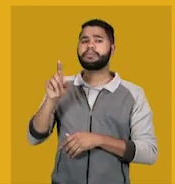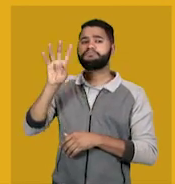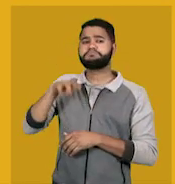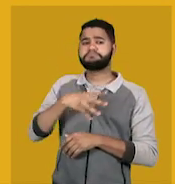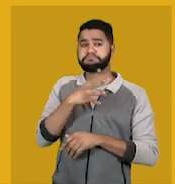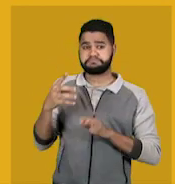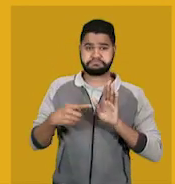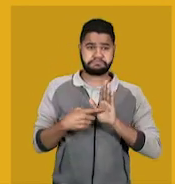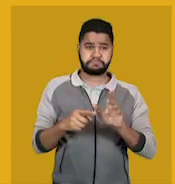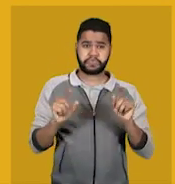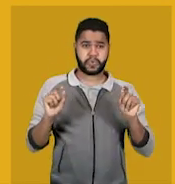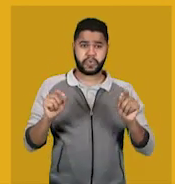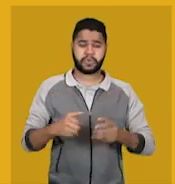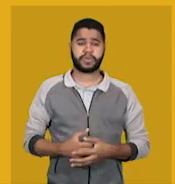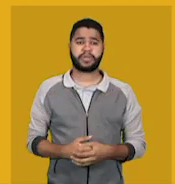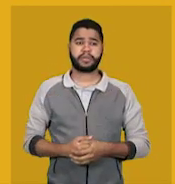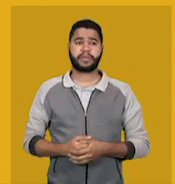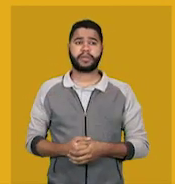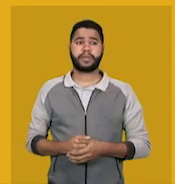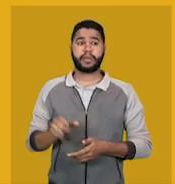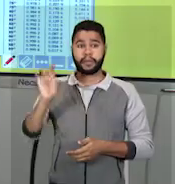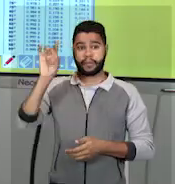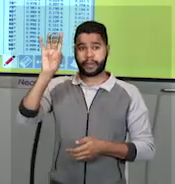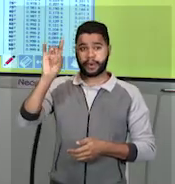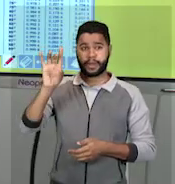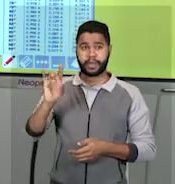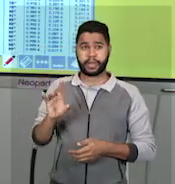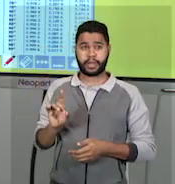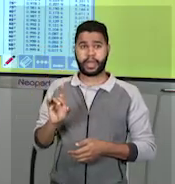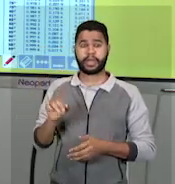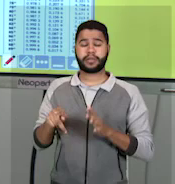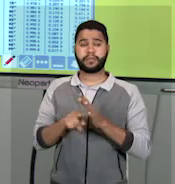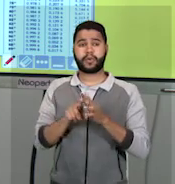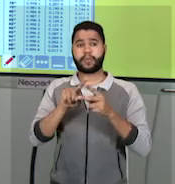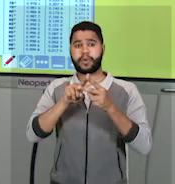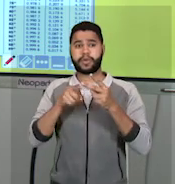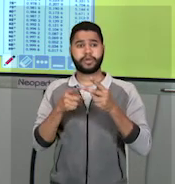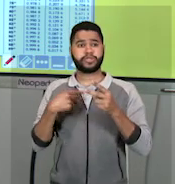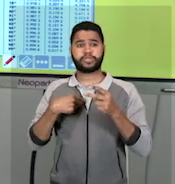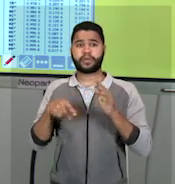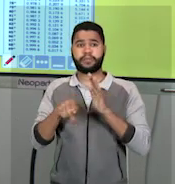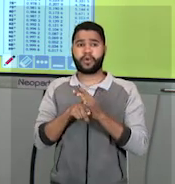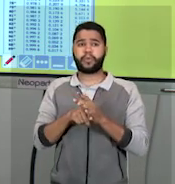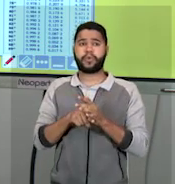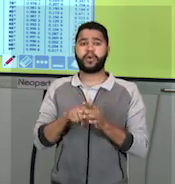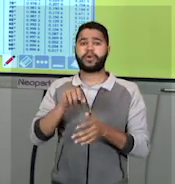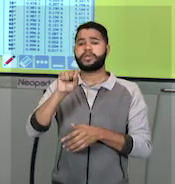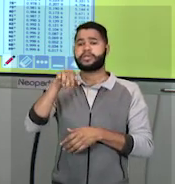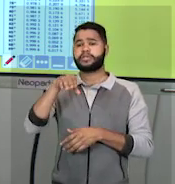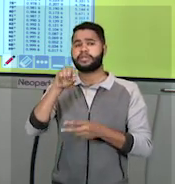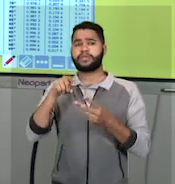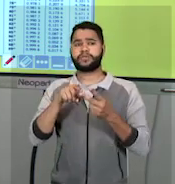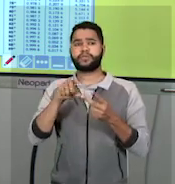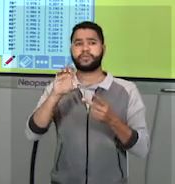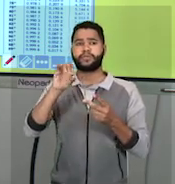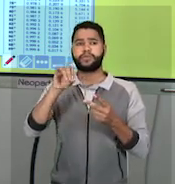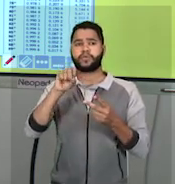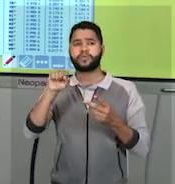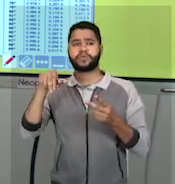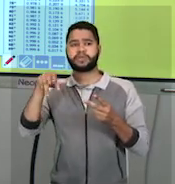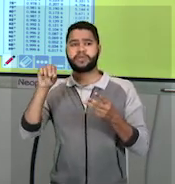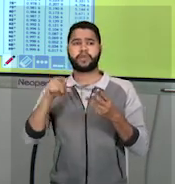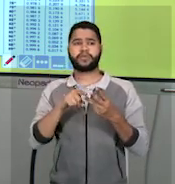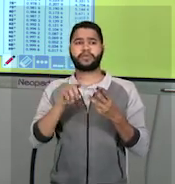dizer? Essa tabela vai dizer o seguinte: para cada valor de ângulo, eu já tenho o valor de seno, cosseno e tangente definido em números decimais. Né?